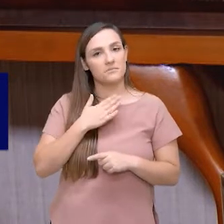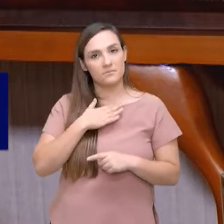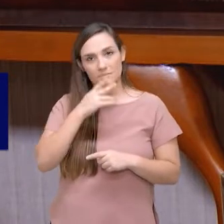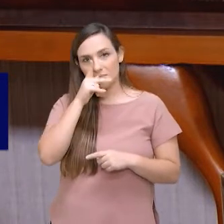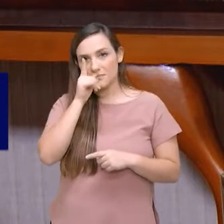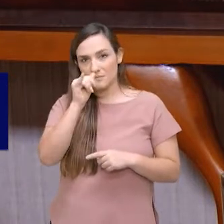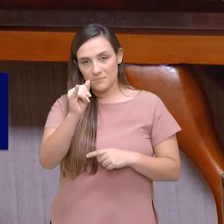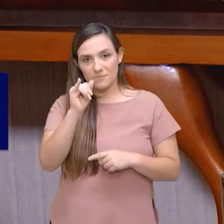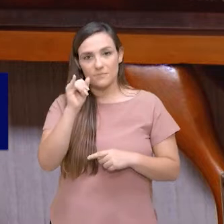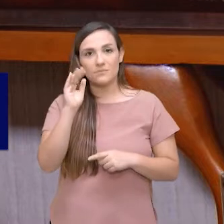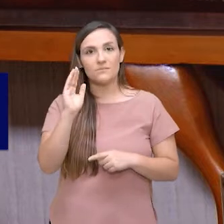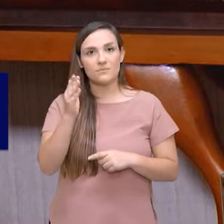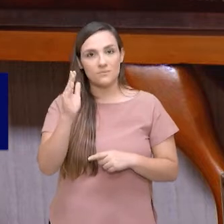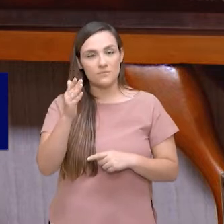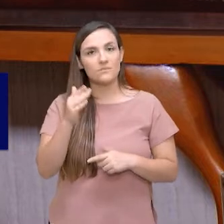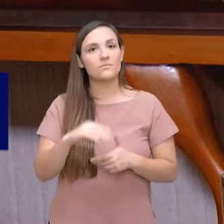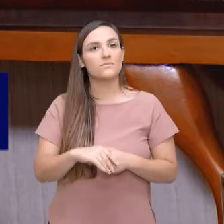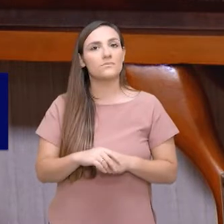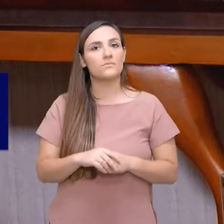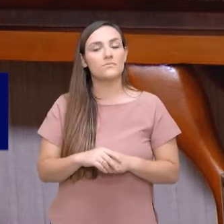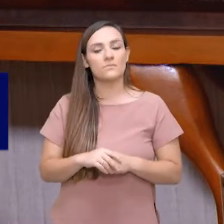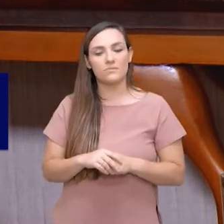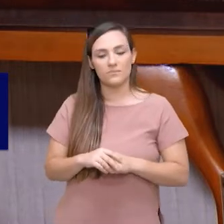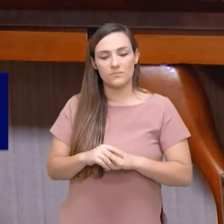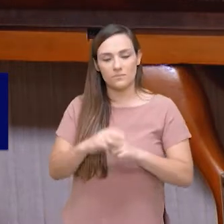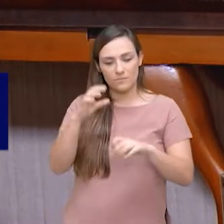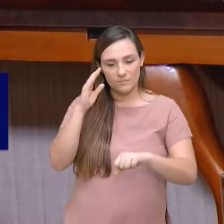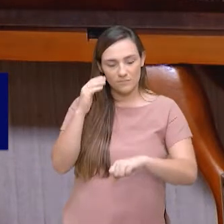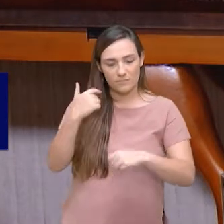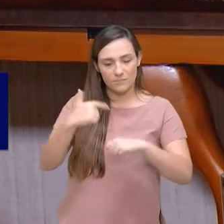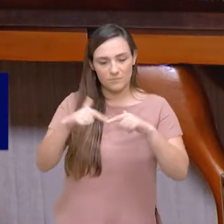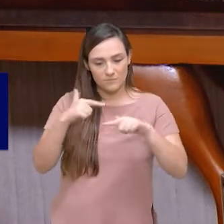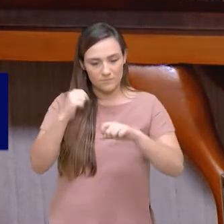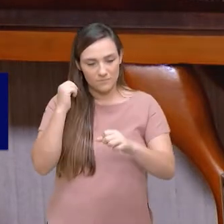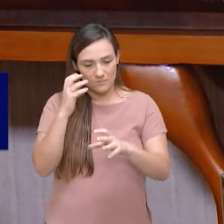um contador, mas ele vivia mais